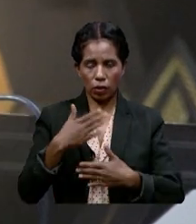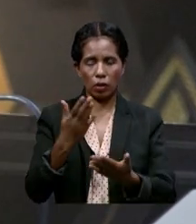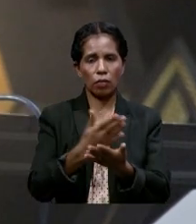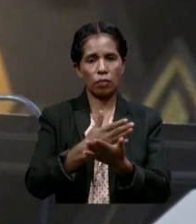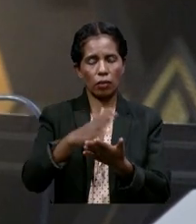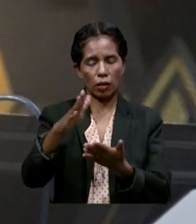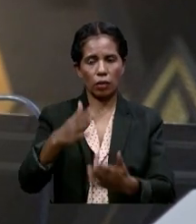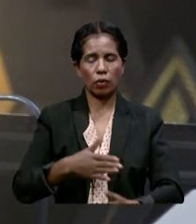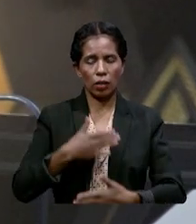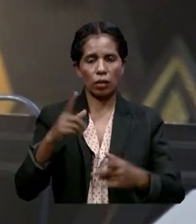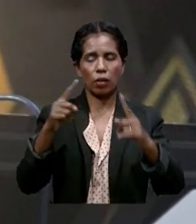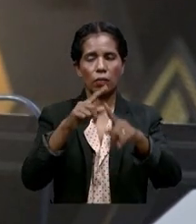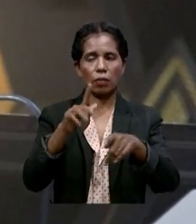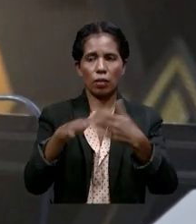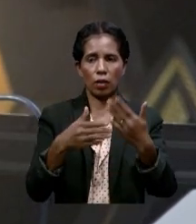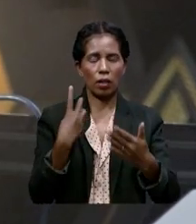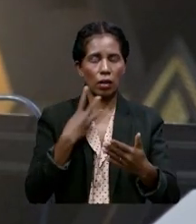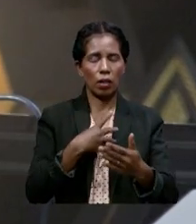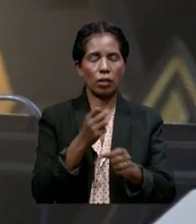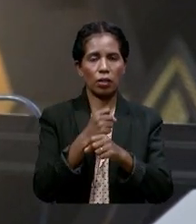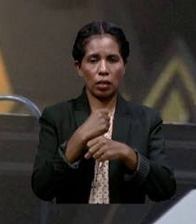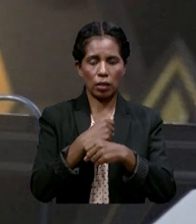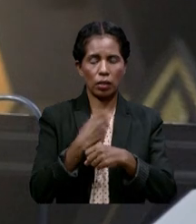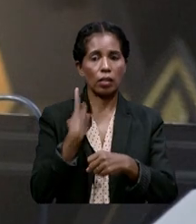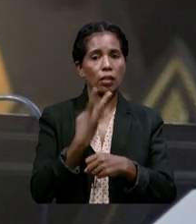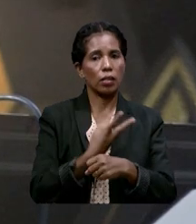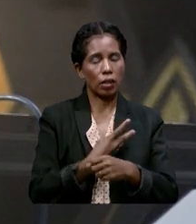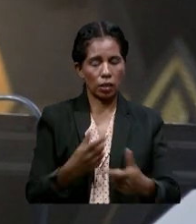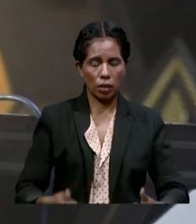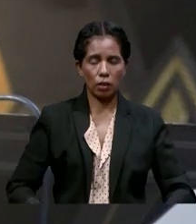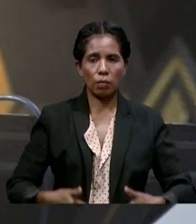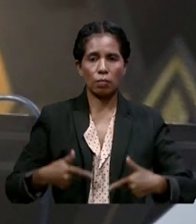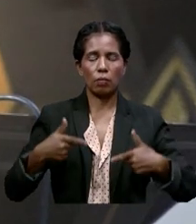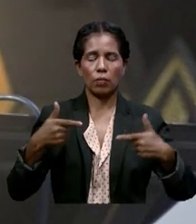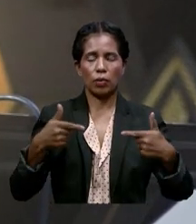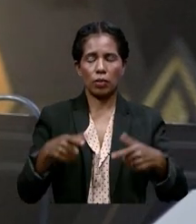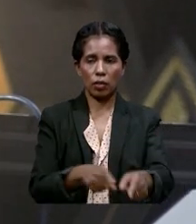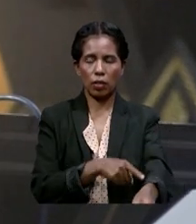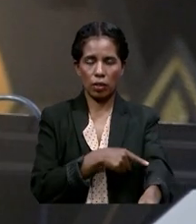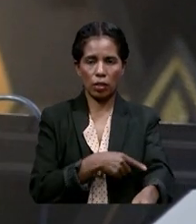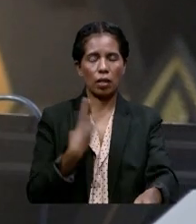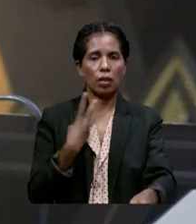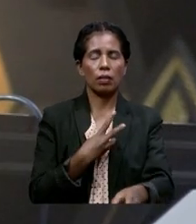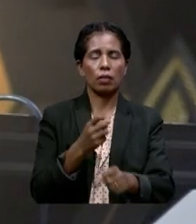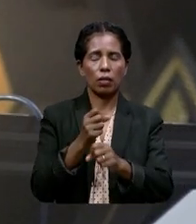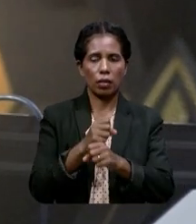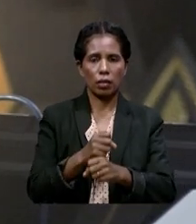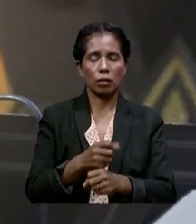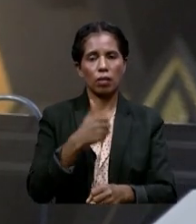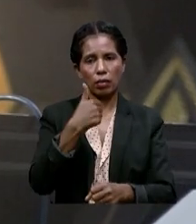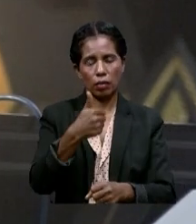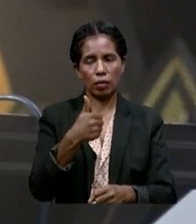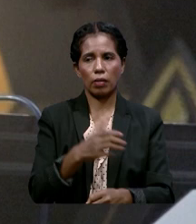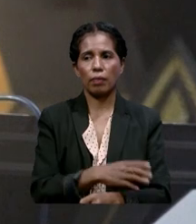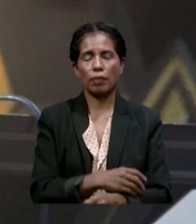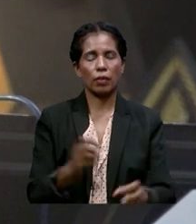alegria, se halo ita ne vida naru. Se halo ita fresco na fate. Se la